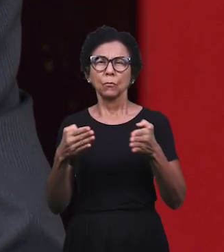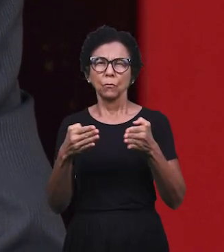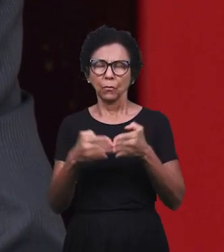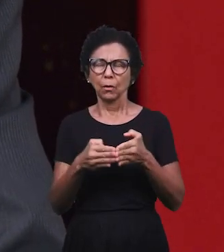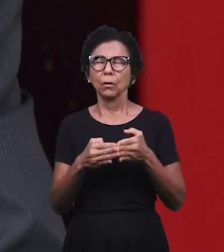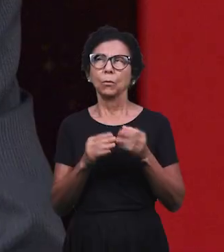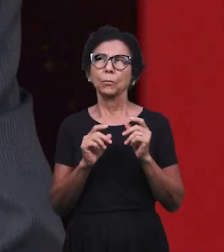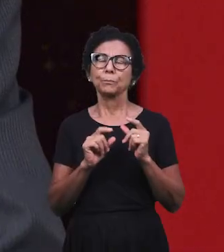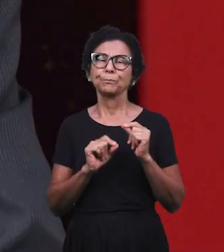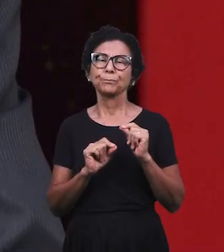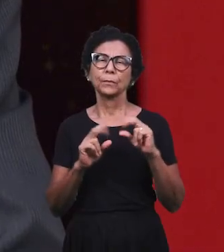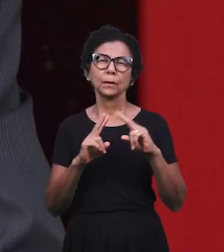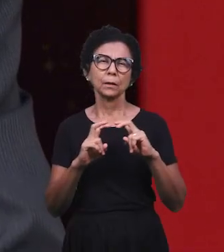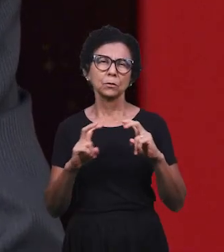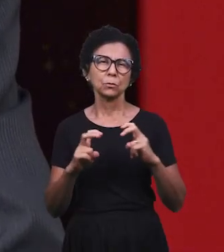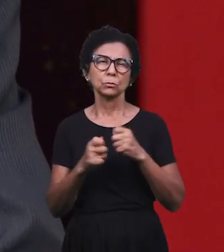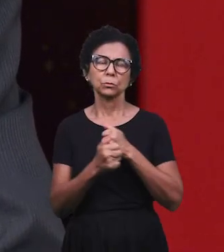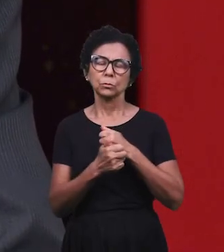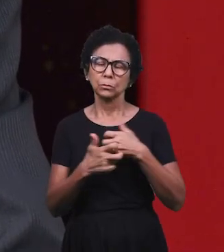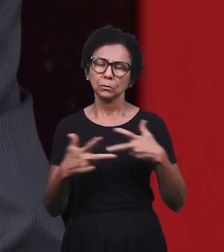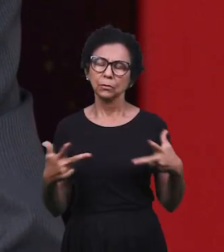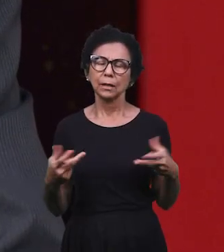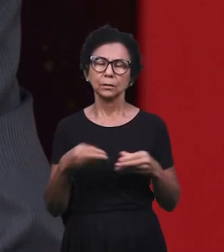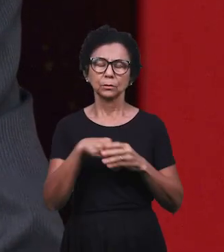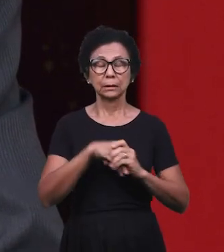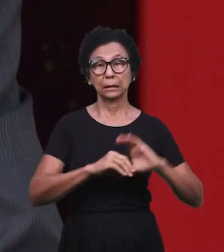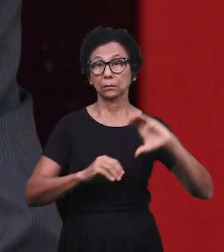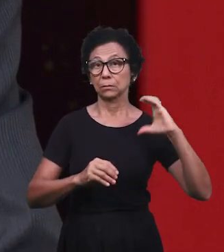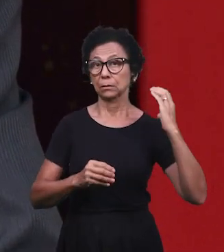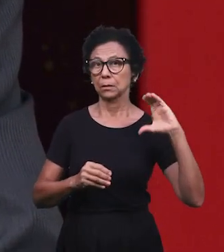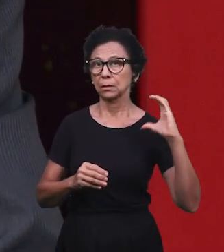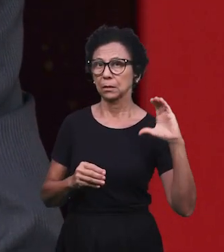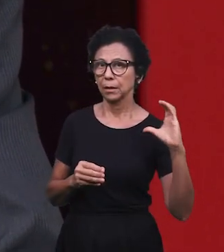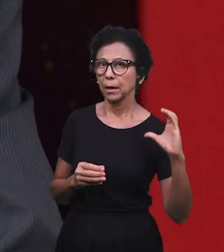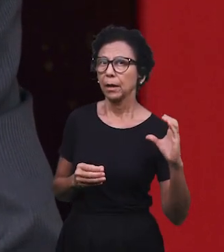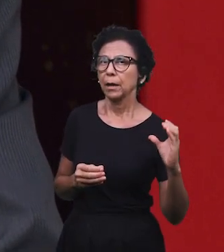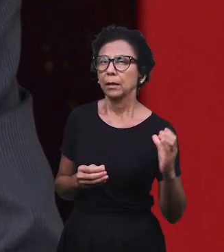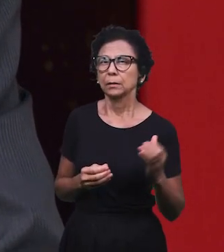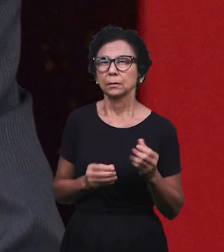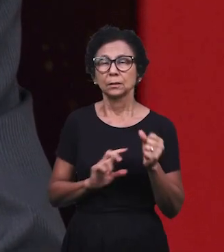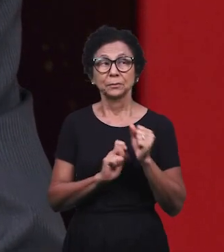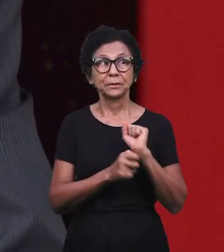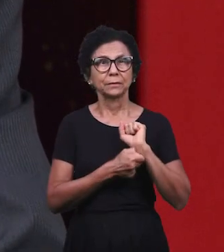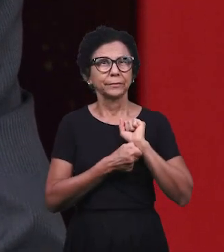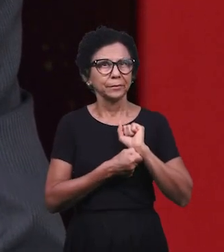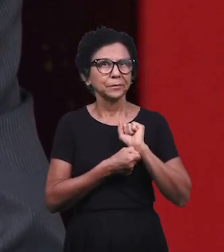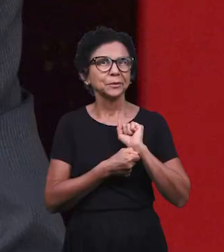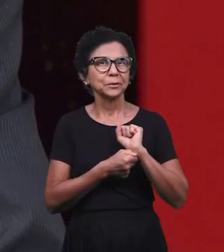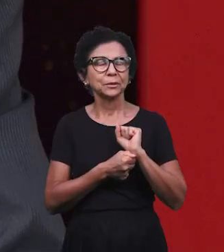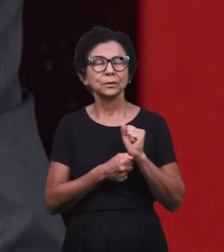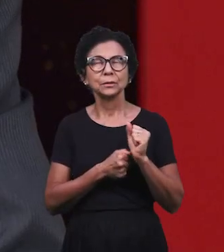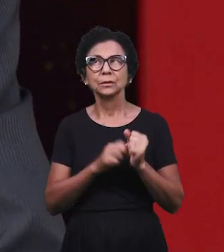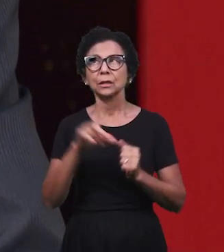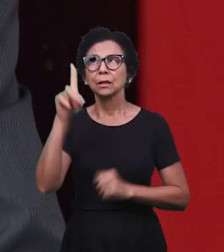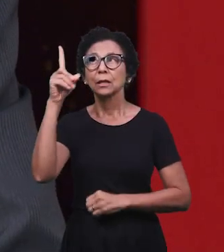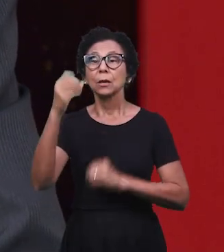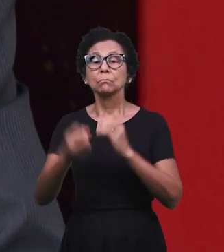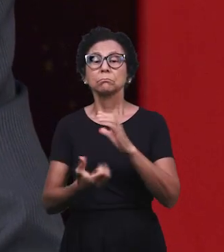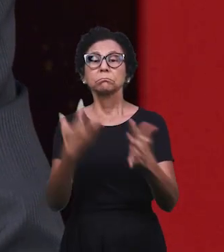diversos aspectos da ciência, abordagens, mistérios da criação de